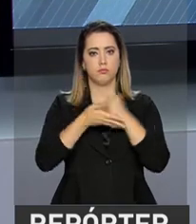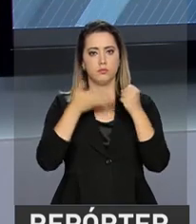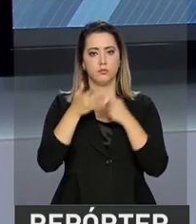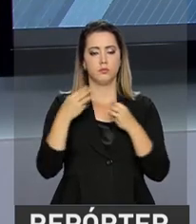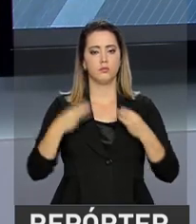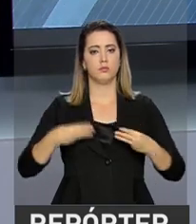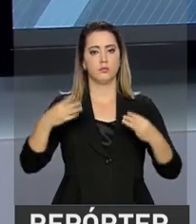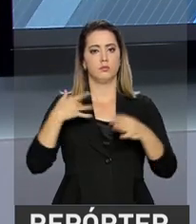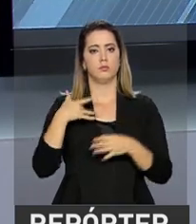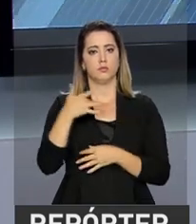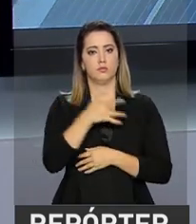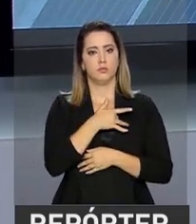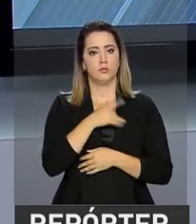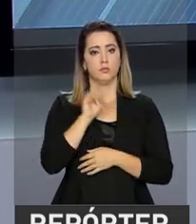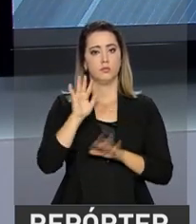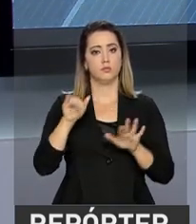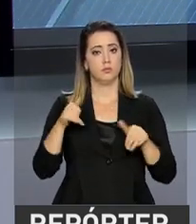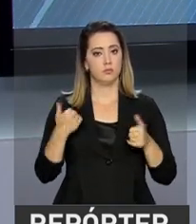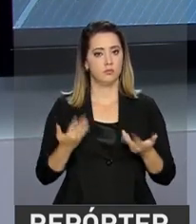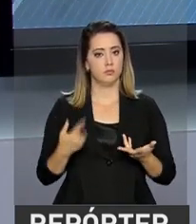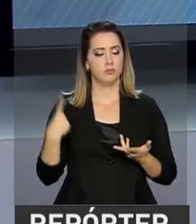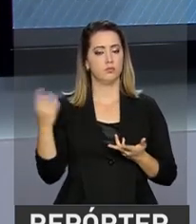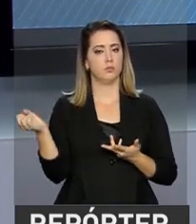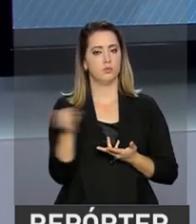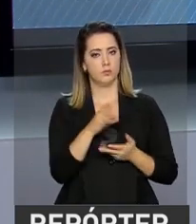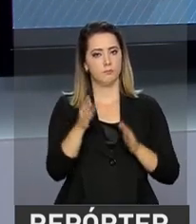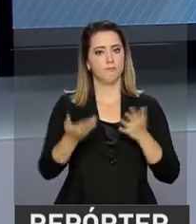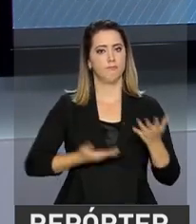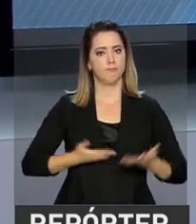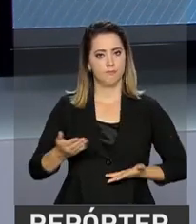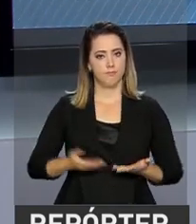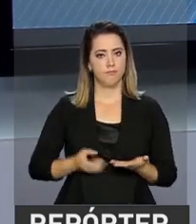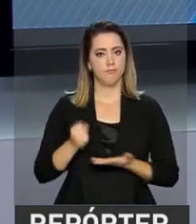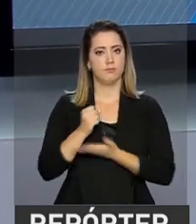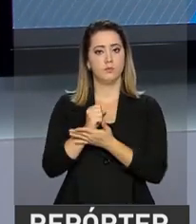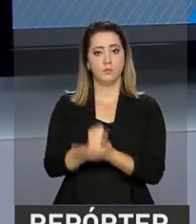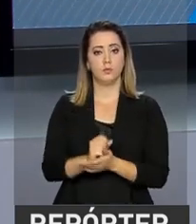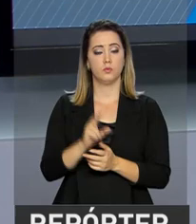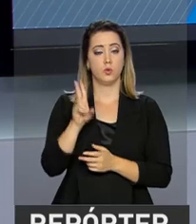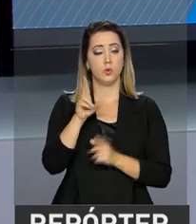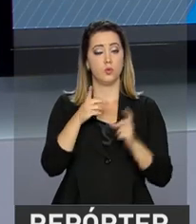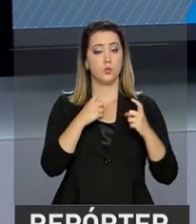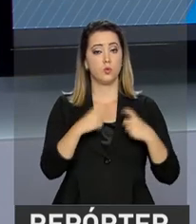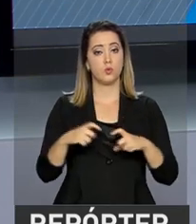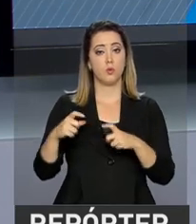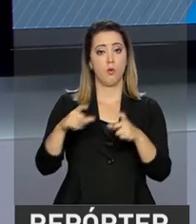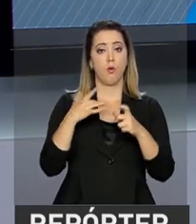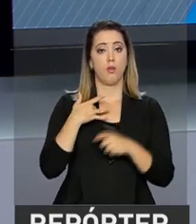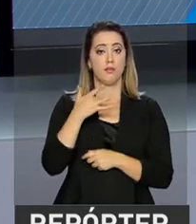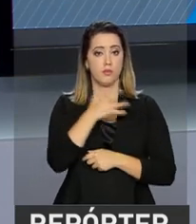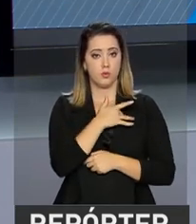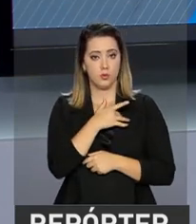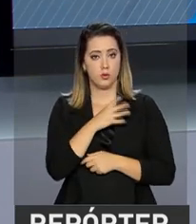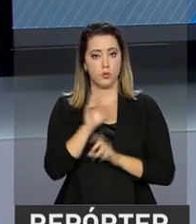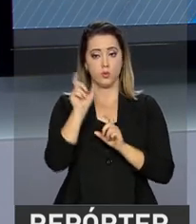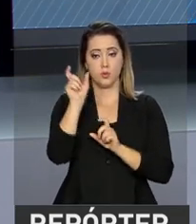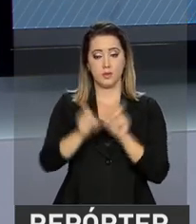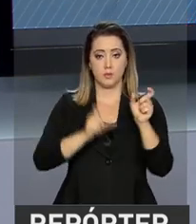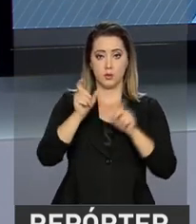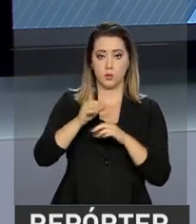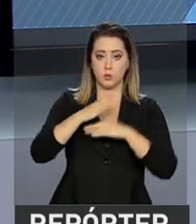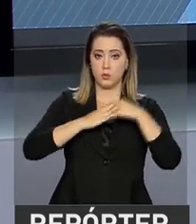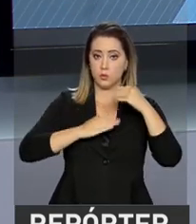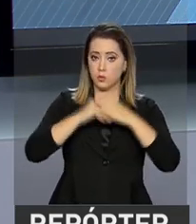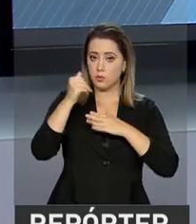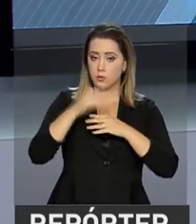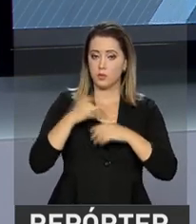do ministério da saúde para isso novos serviços vão ser oferecidos nas unidades de atendimento e os agentes comunitários